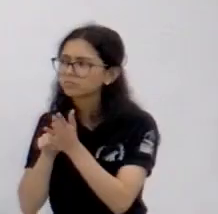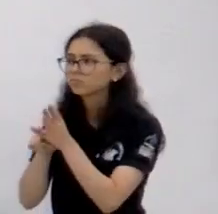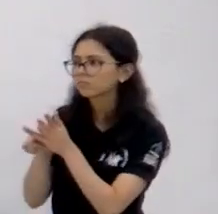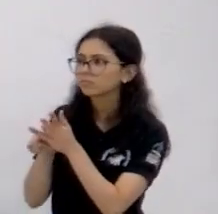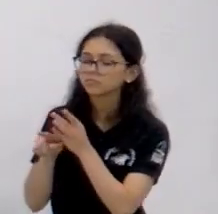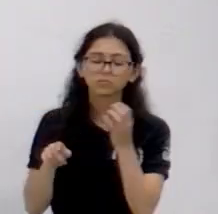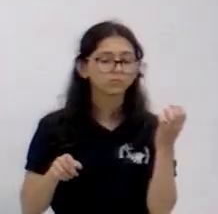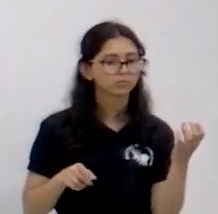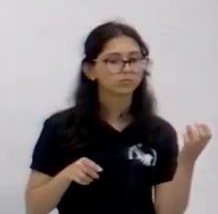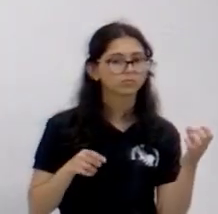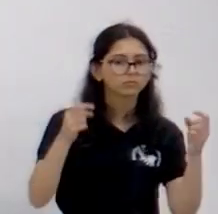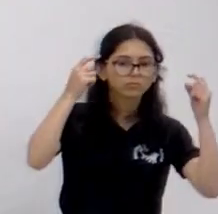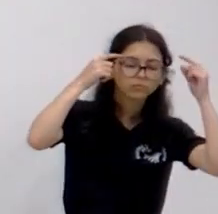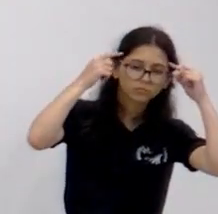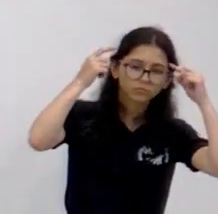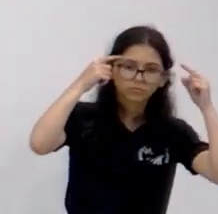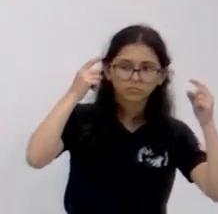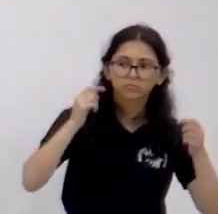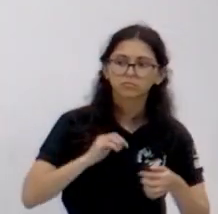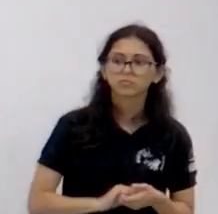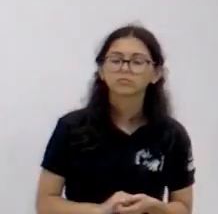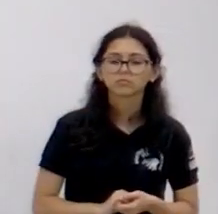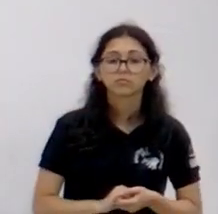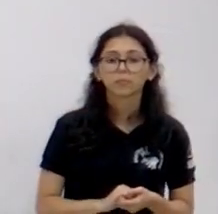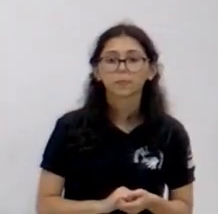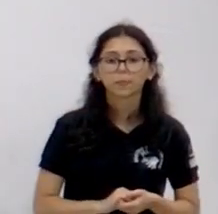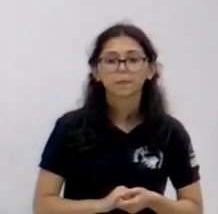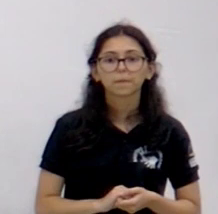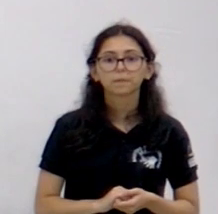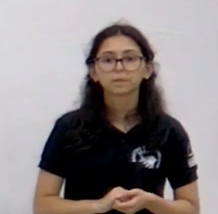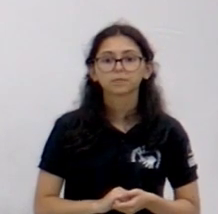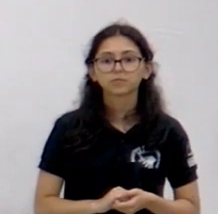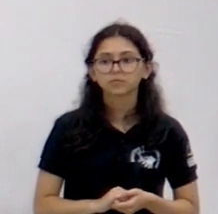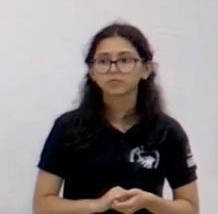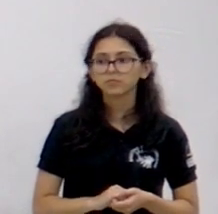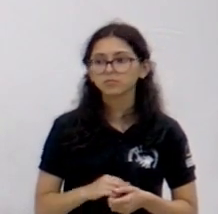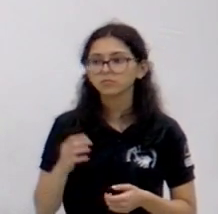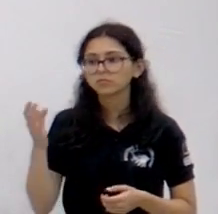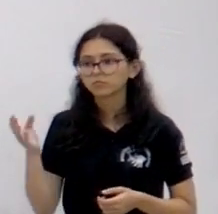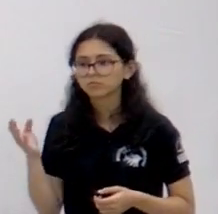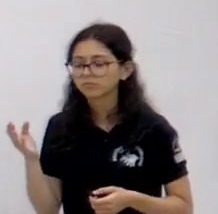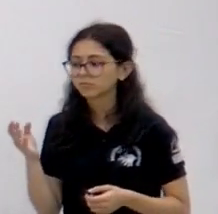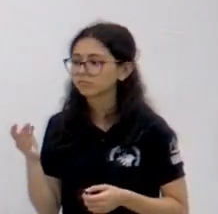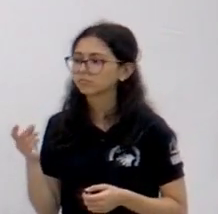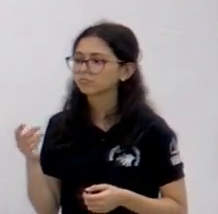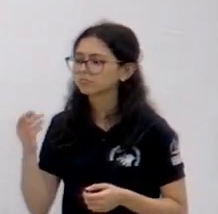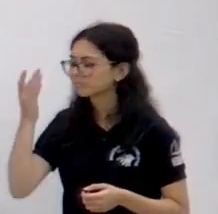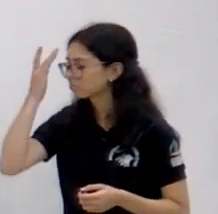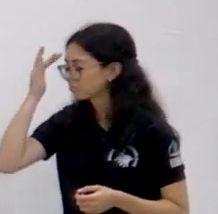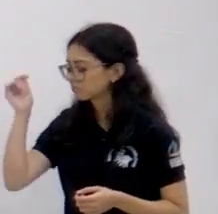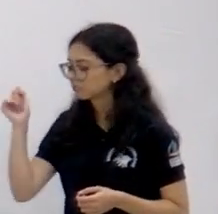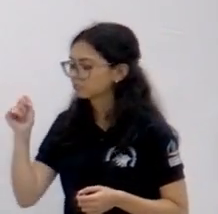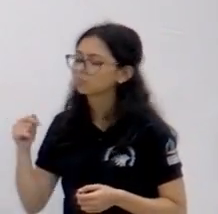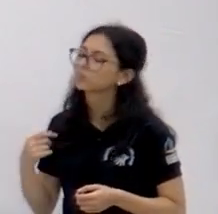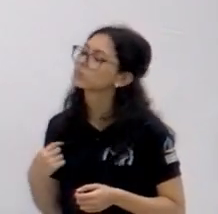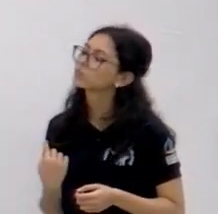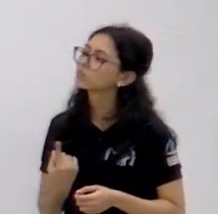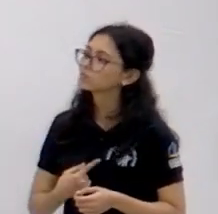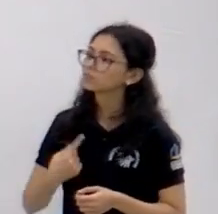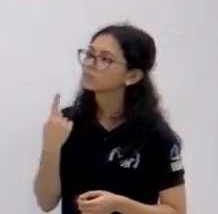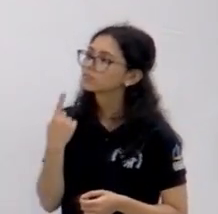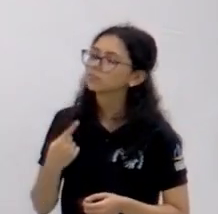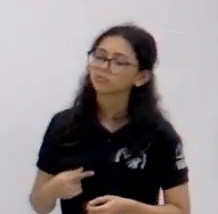Deus dentro da nossa percepção das nossas limitações, do nosso recurso, lá no capítulo 1, versos 31